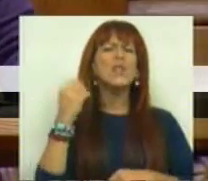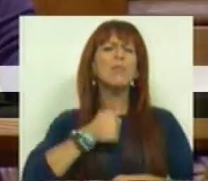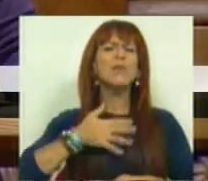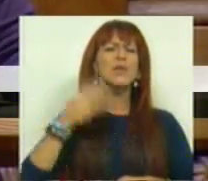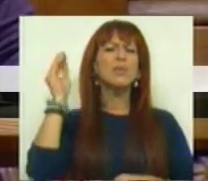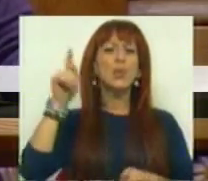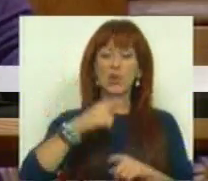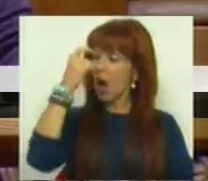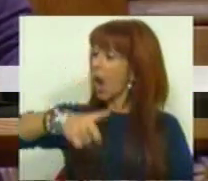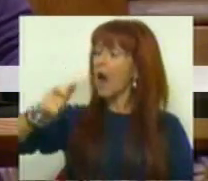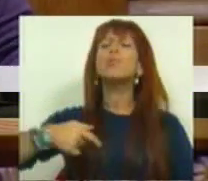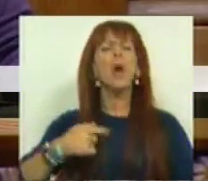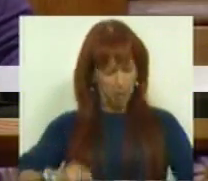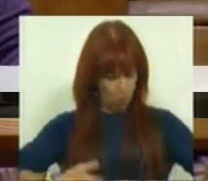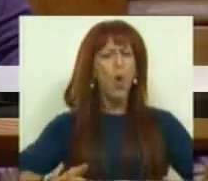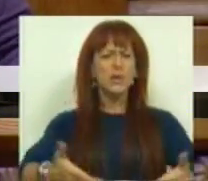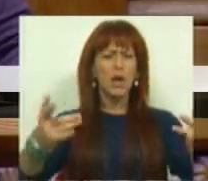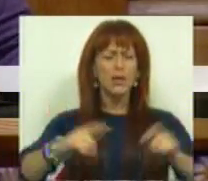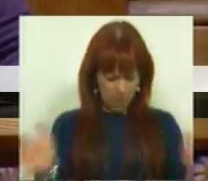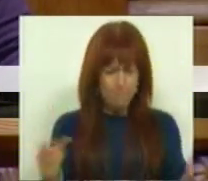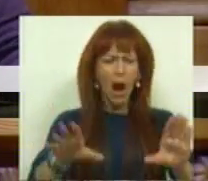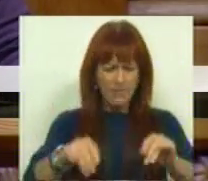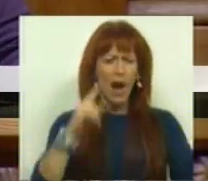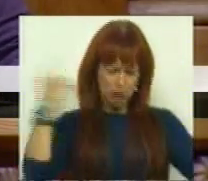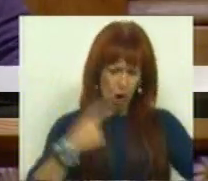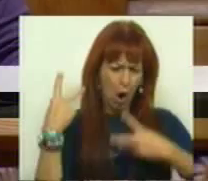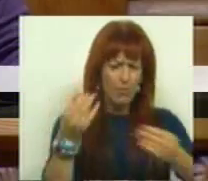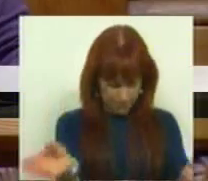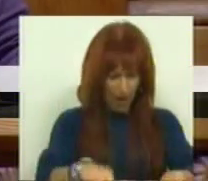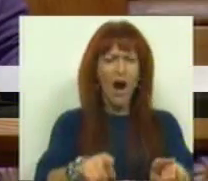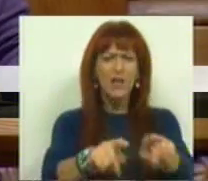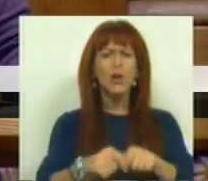banqueiro: os cidadãos aguentam mais austeridade,